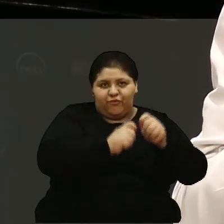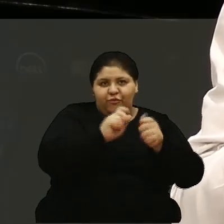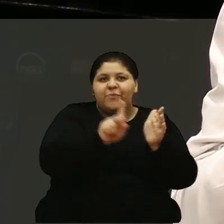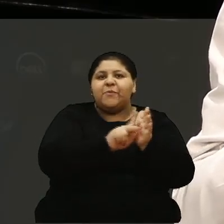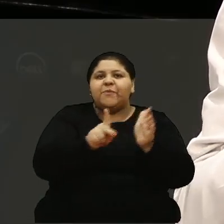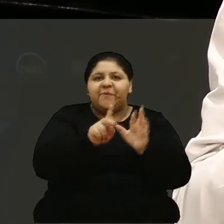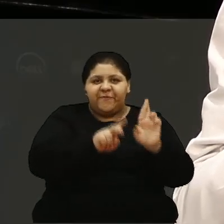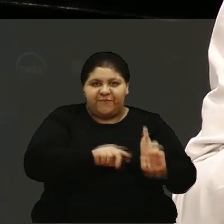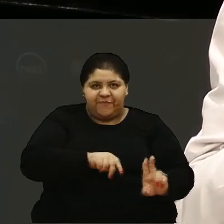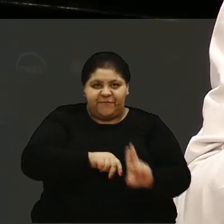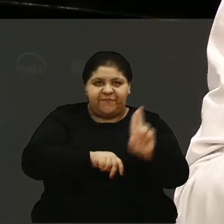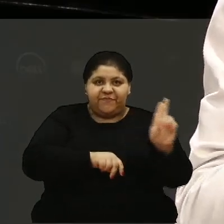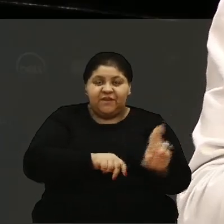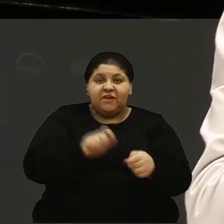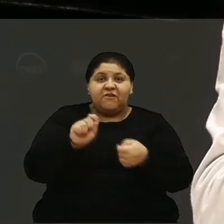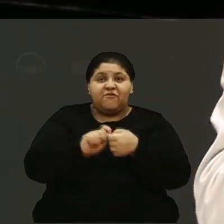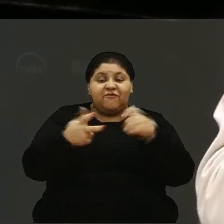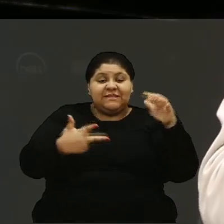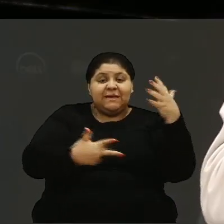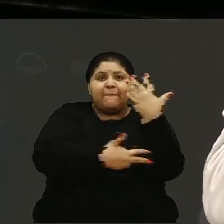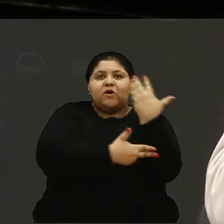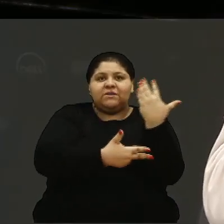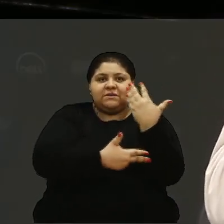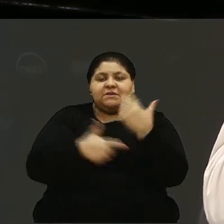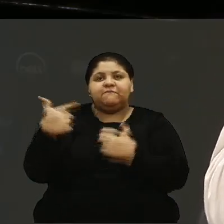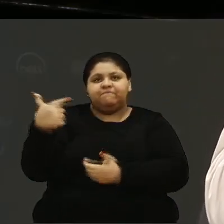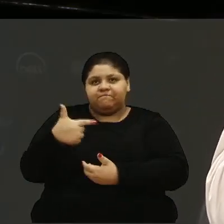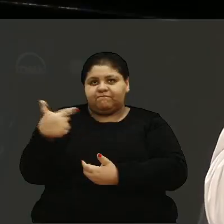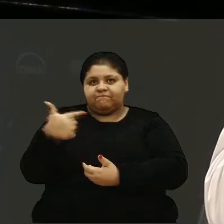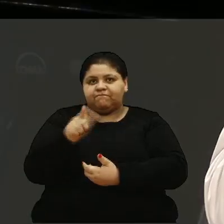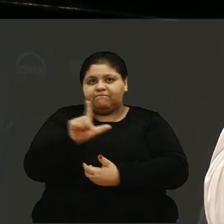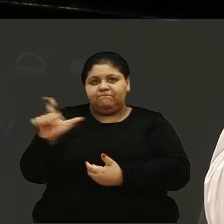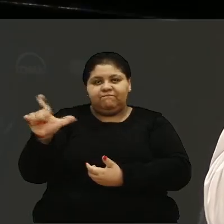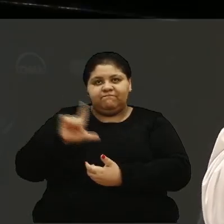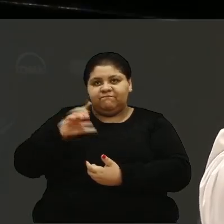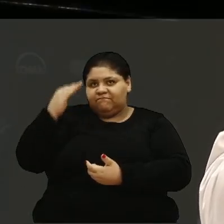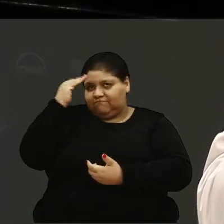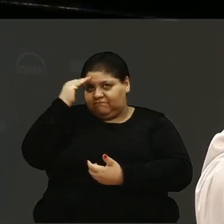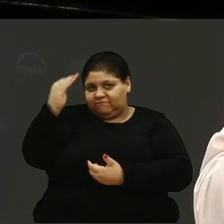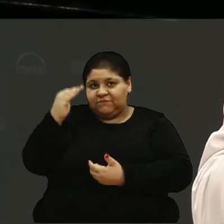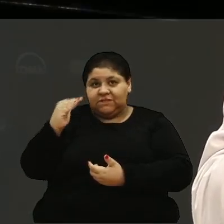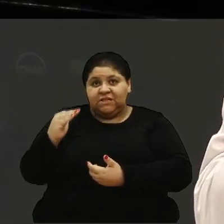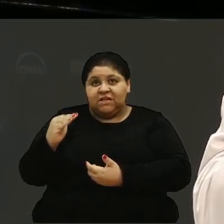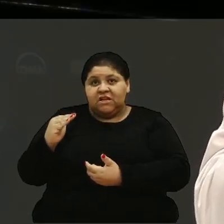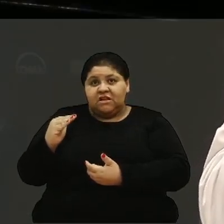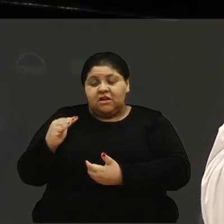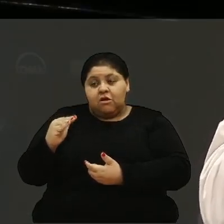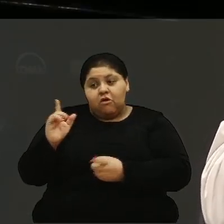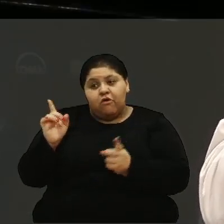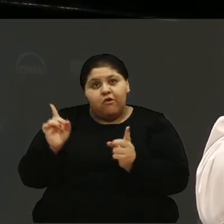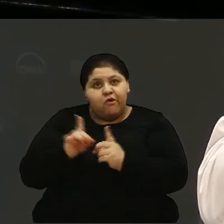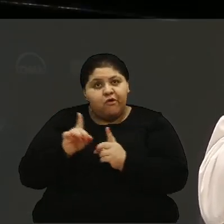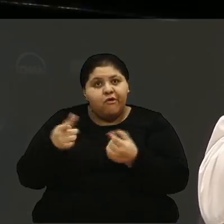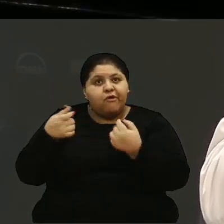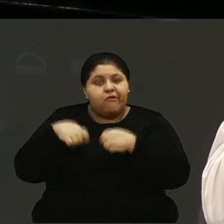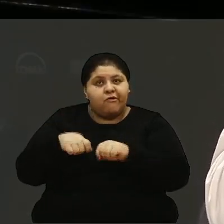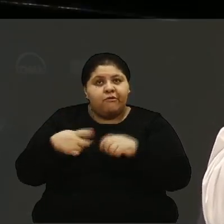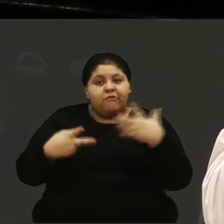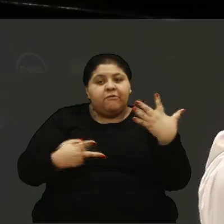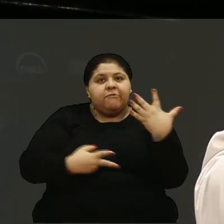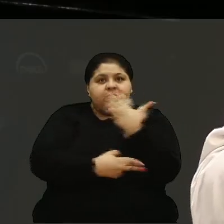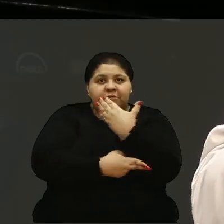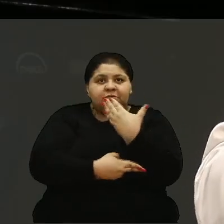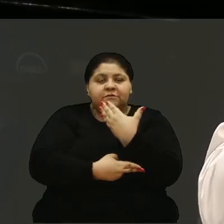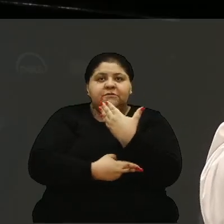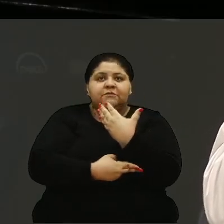usuário promover a poda. E segundo, que não há um respeito quanto ao mínimo do necessário de corte. Então, mais